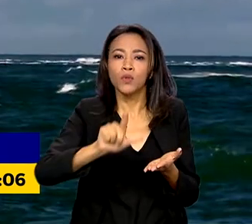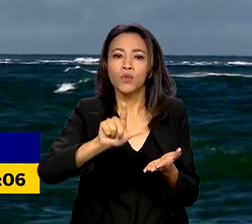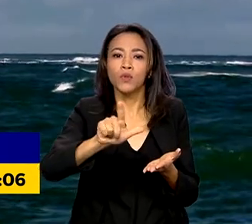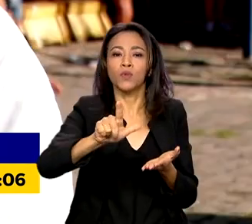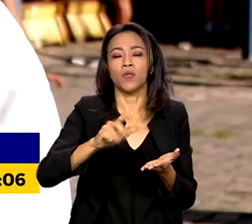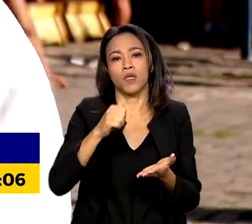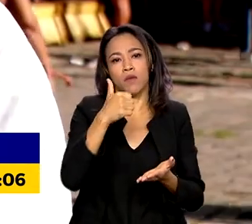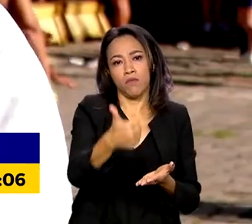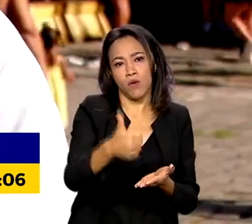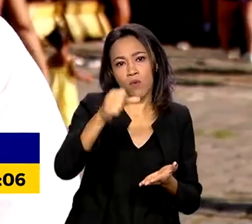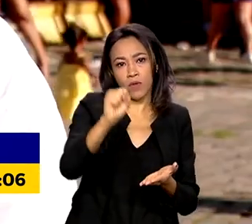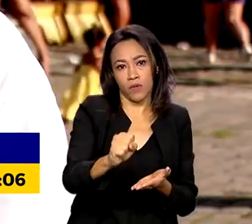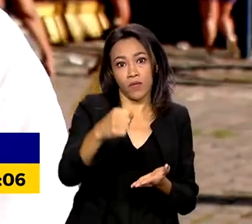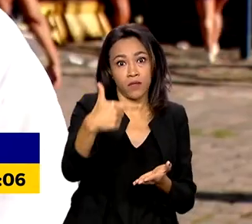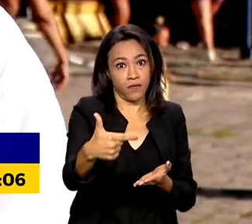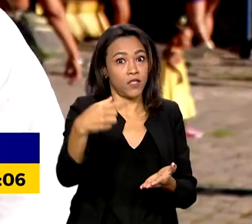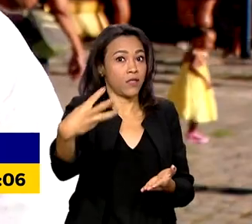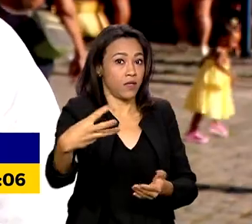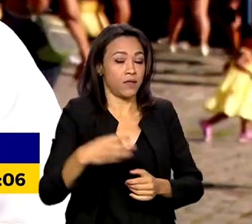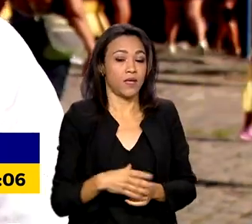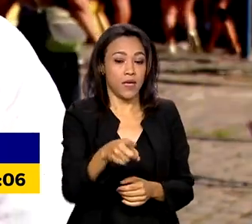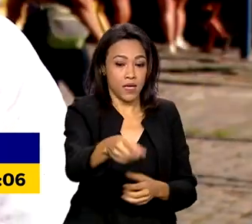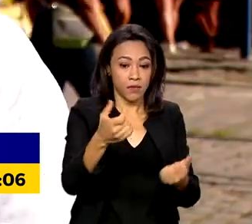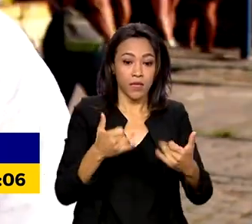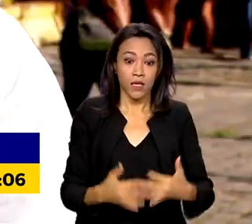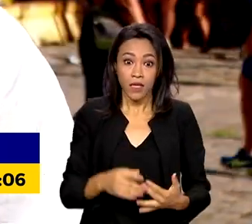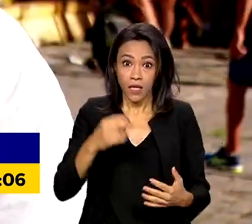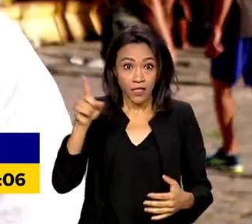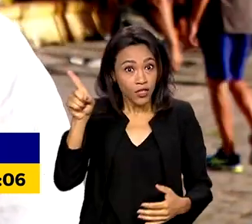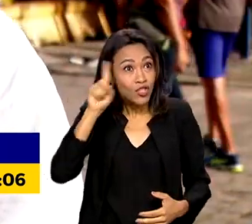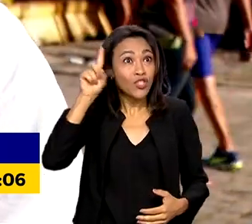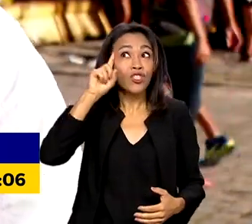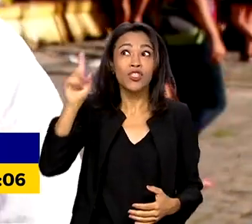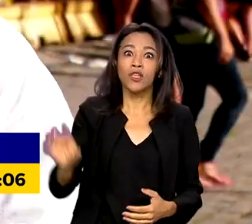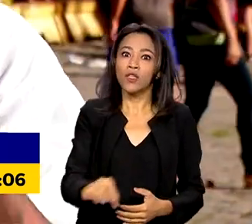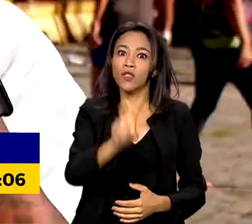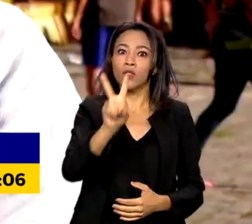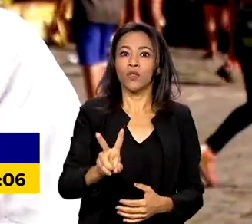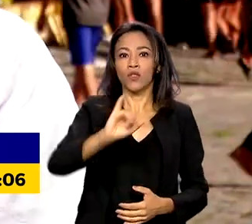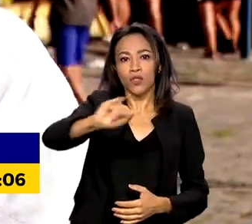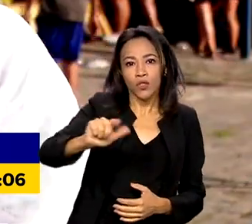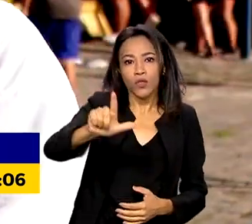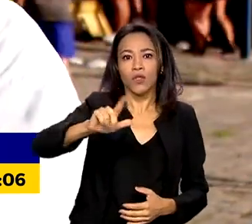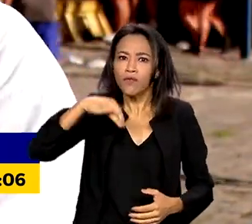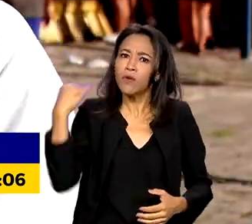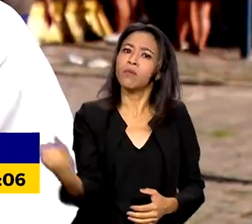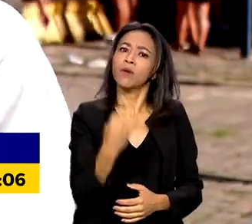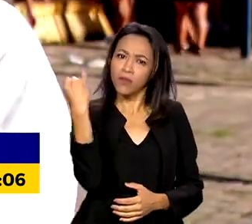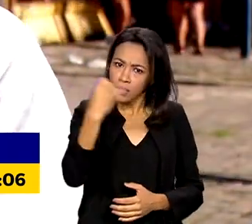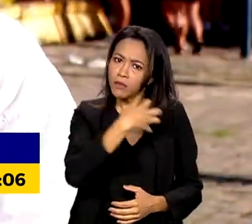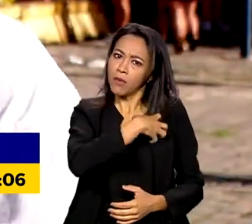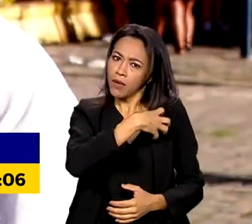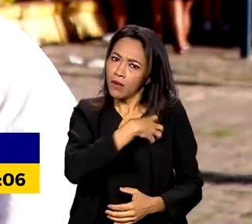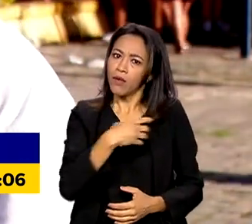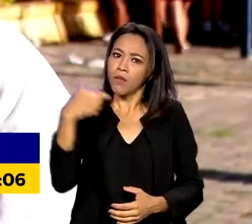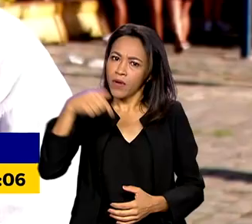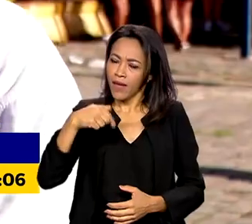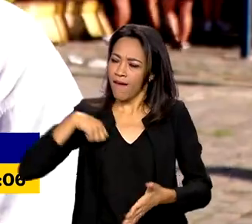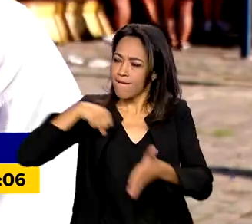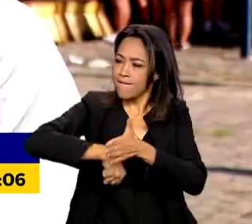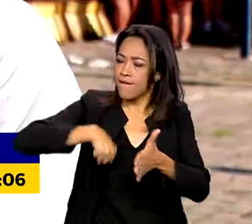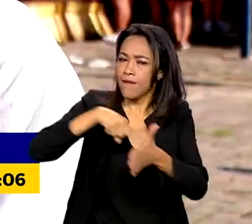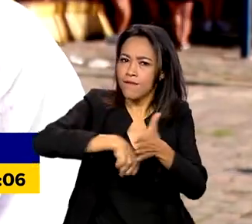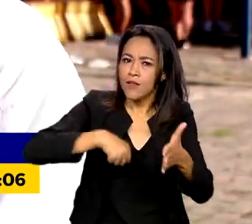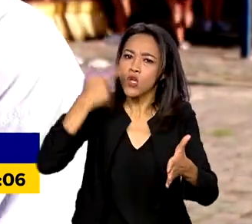1823. A gente pode dizer que o marco do 2 de julho é importante para a independência do Brasil na Bahia, porque é aqui que a gente faz o enfrentamento